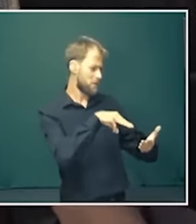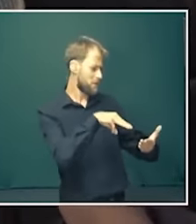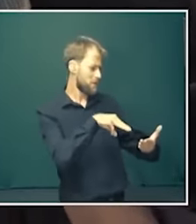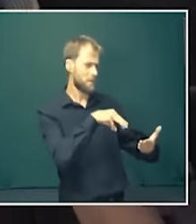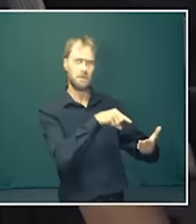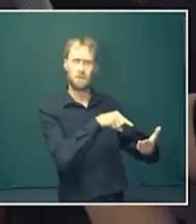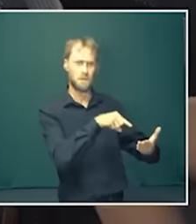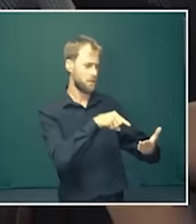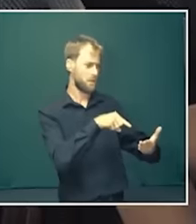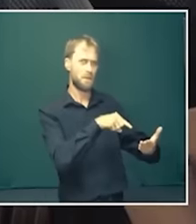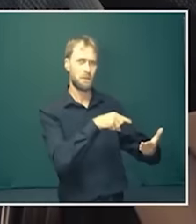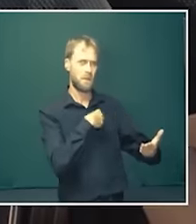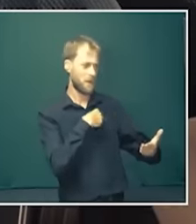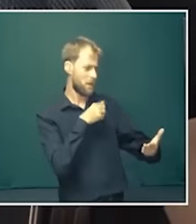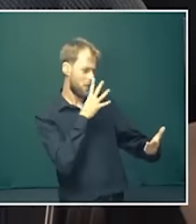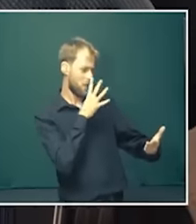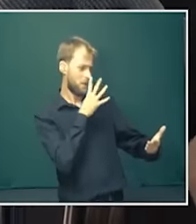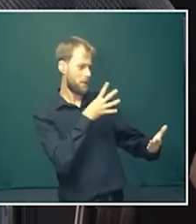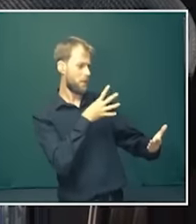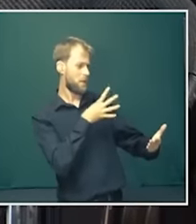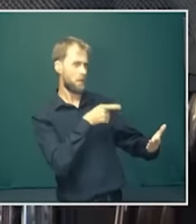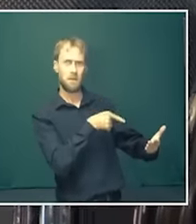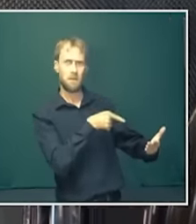Minutos, tô hipnotizado aqui,